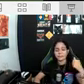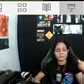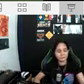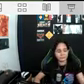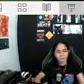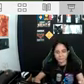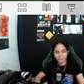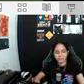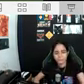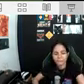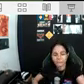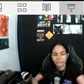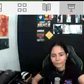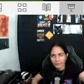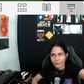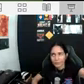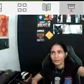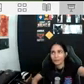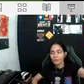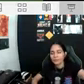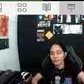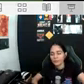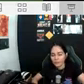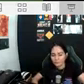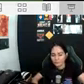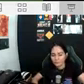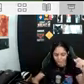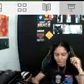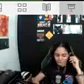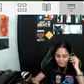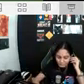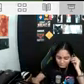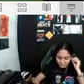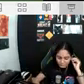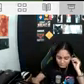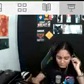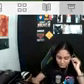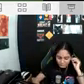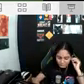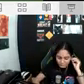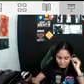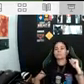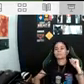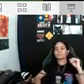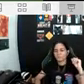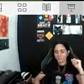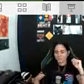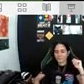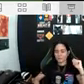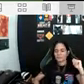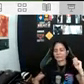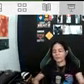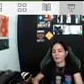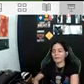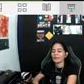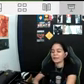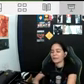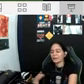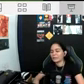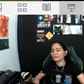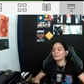Eu pego... Tem que ser o mesmo, né, professor? Tá, o mesmo o quê? O horário tem que ser o mesmo. Se é de manhã em um, tem que ser de manhã em